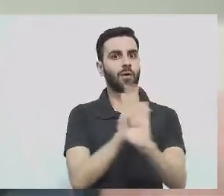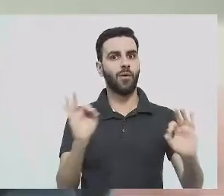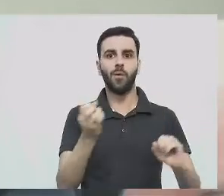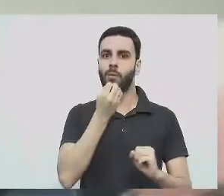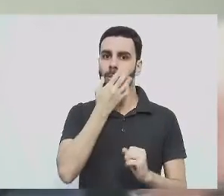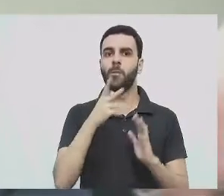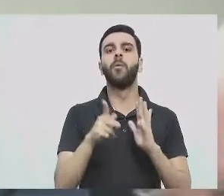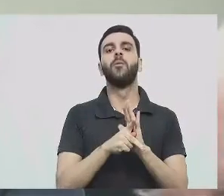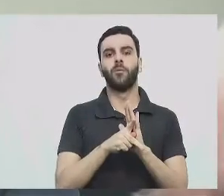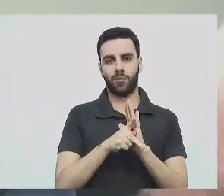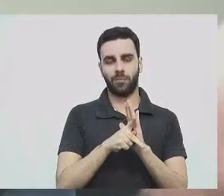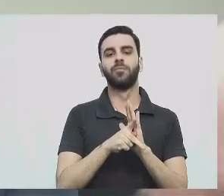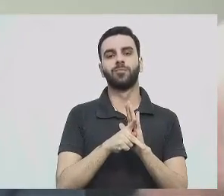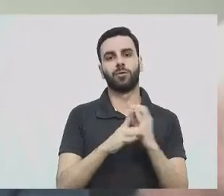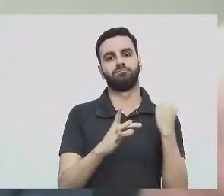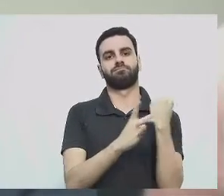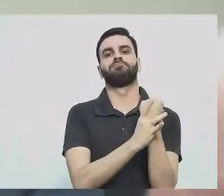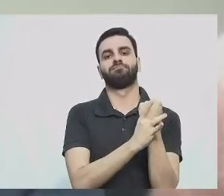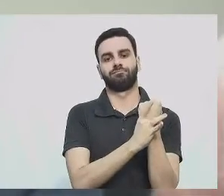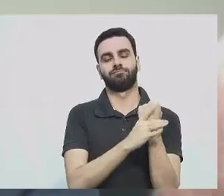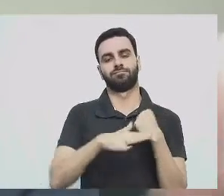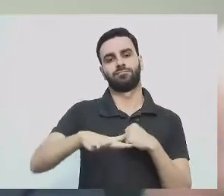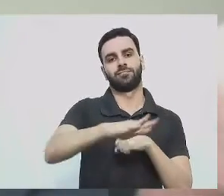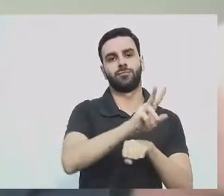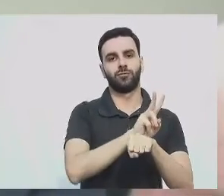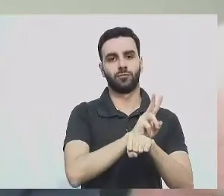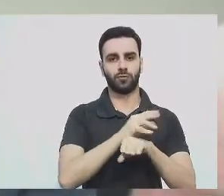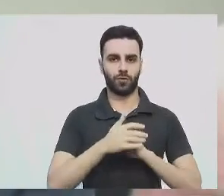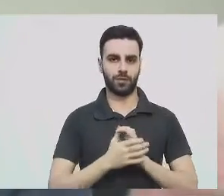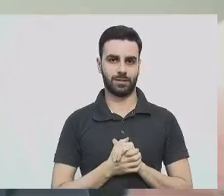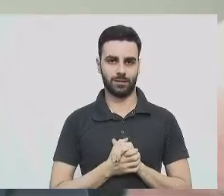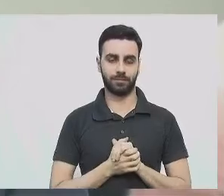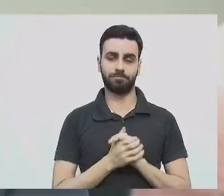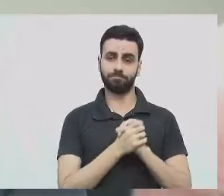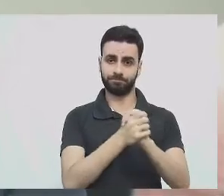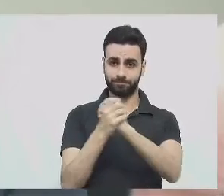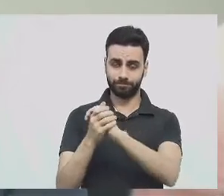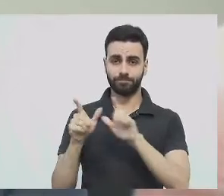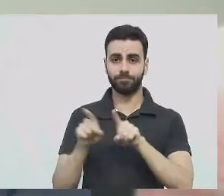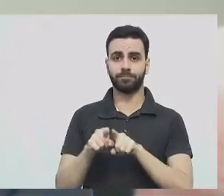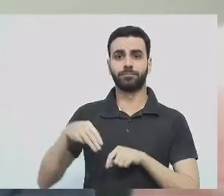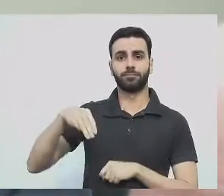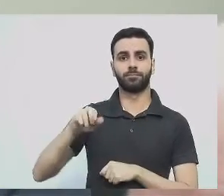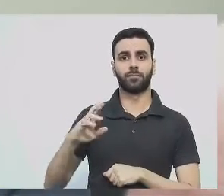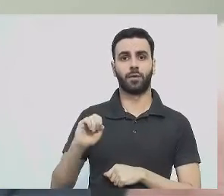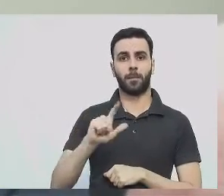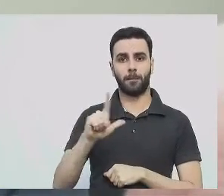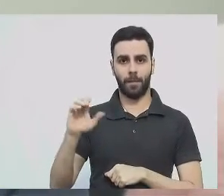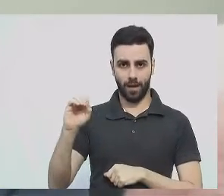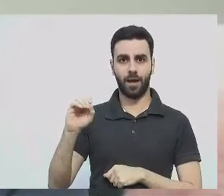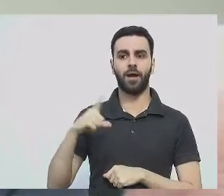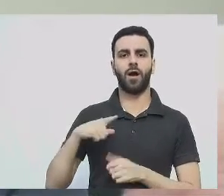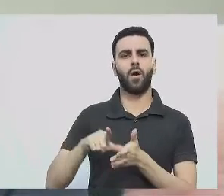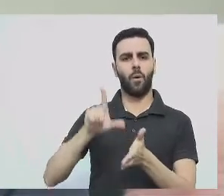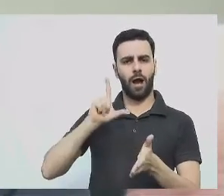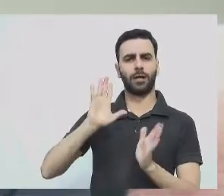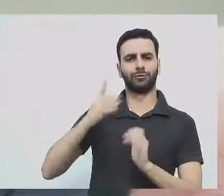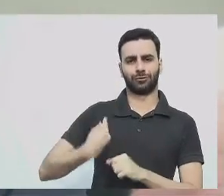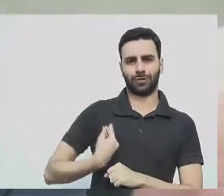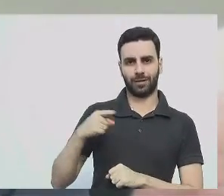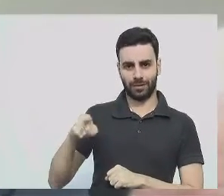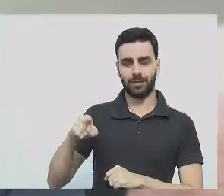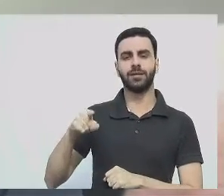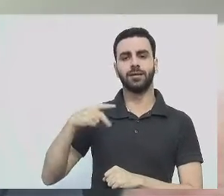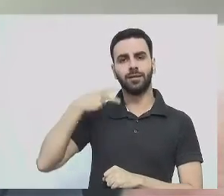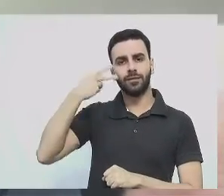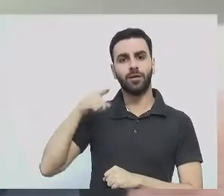somar a toda a segurança de Viçosa. Quero parabenizar aqui também o Marcão. O Marcão já teve aqui outra oportunidade, vereador